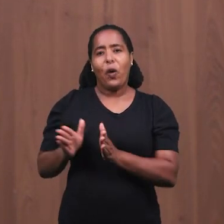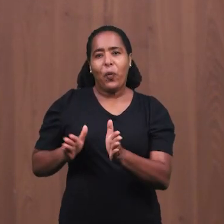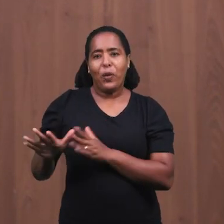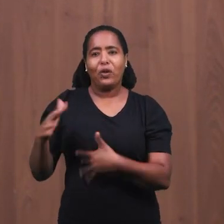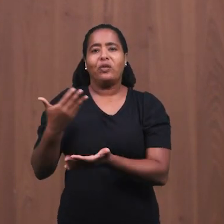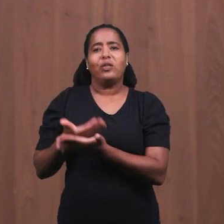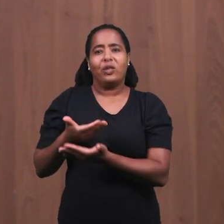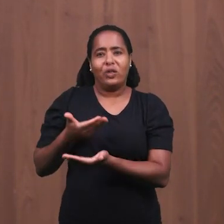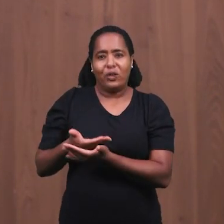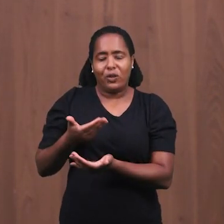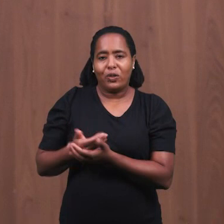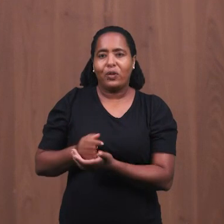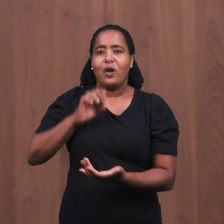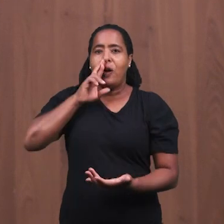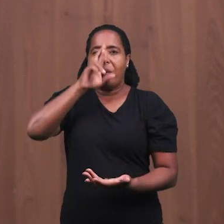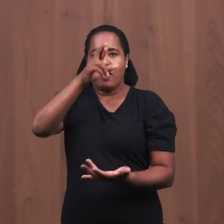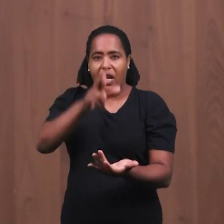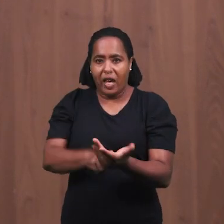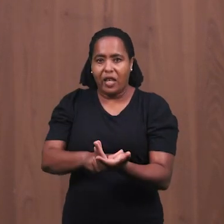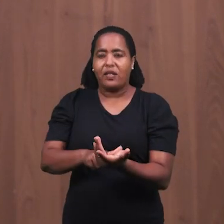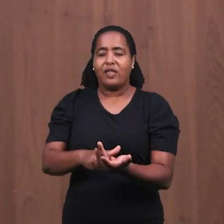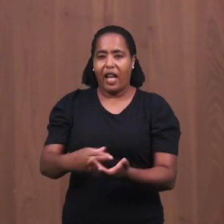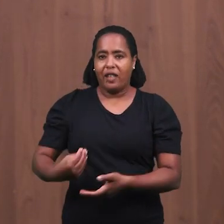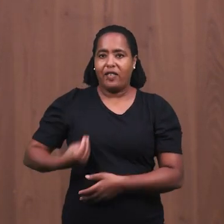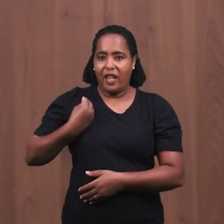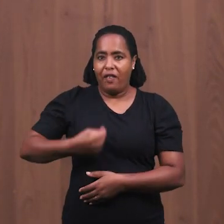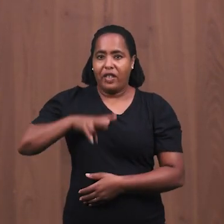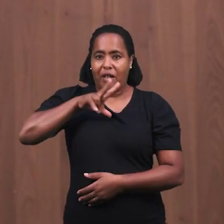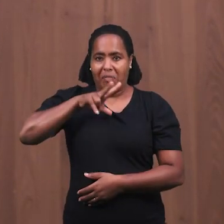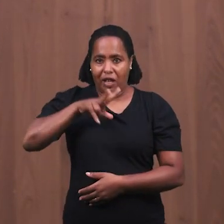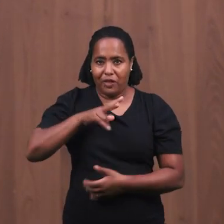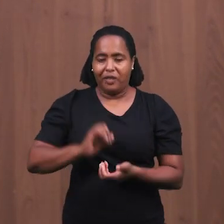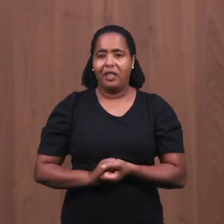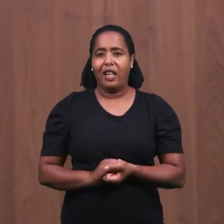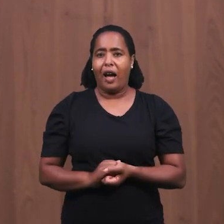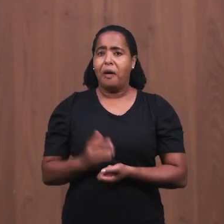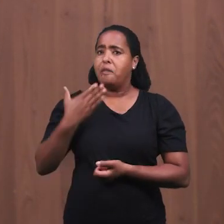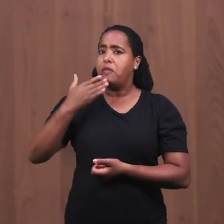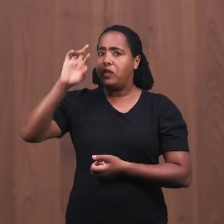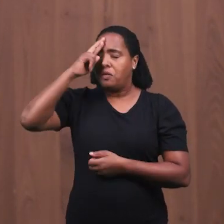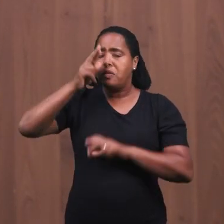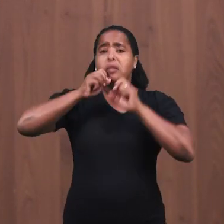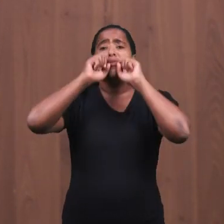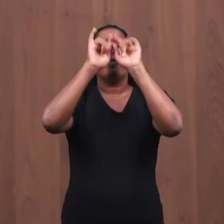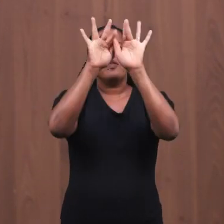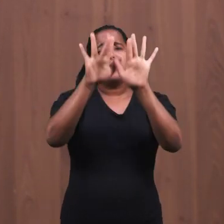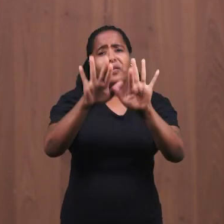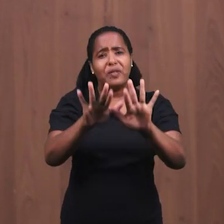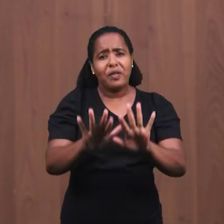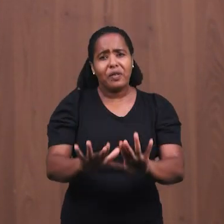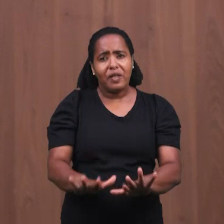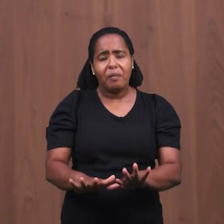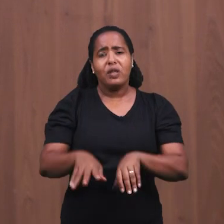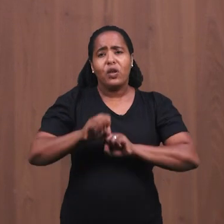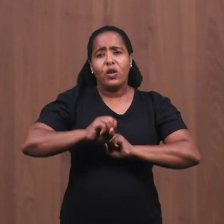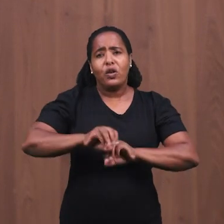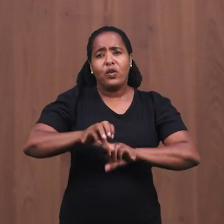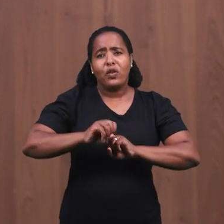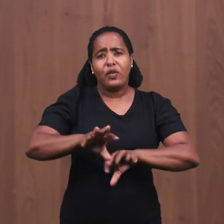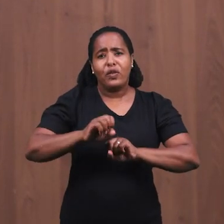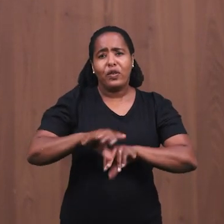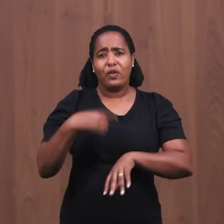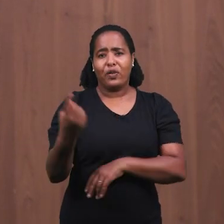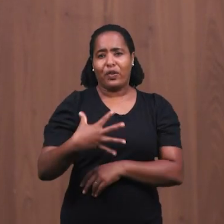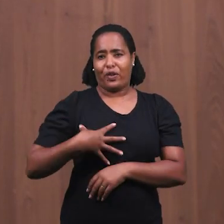de estudo para benefícios na sua vida secular. Suplicamos ao Senhor que nos abençoe grandemente na educação de